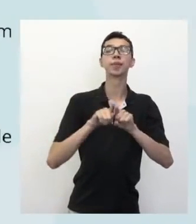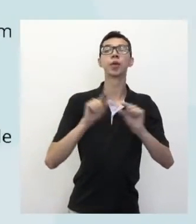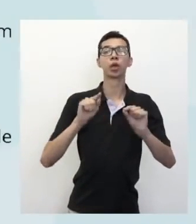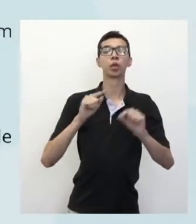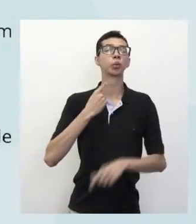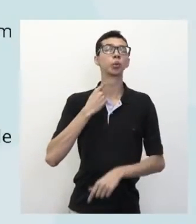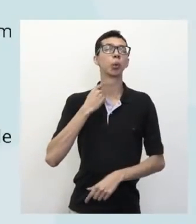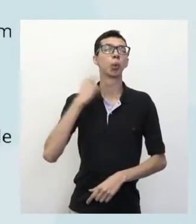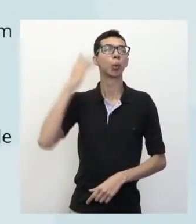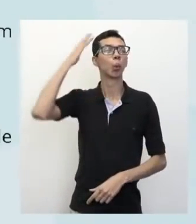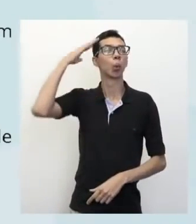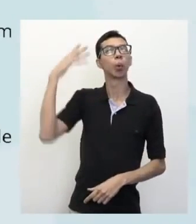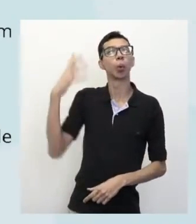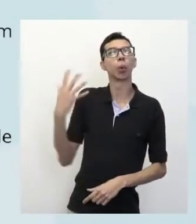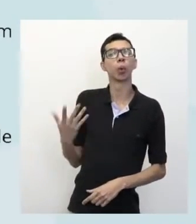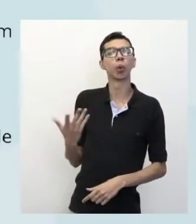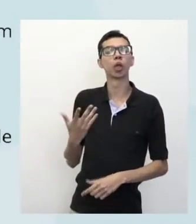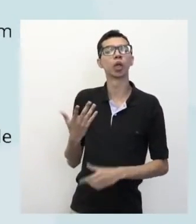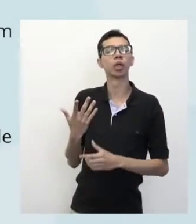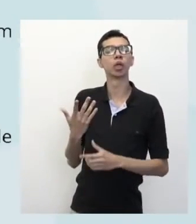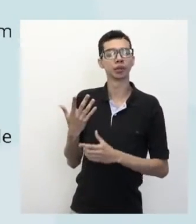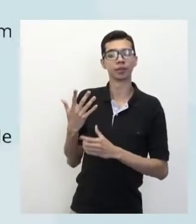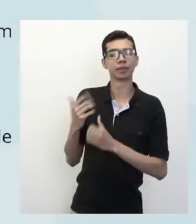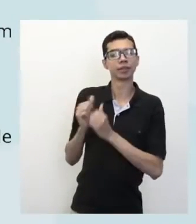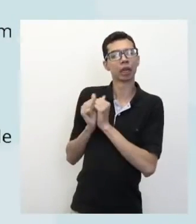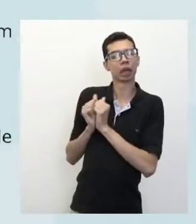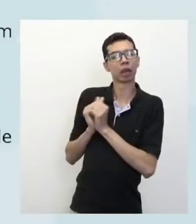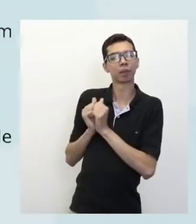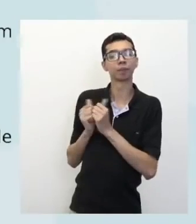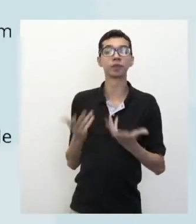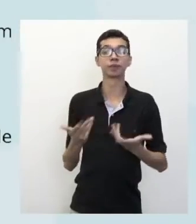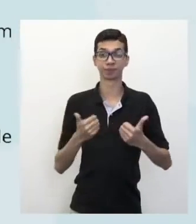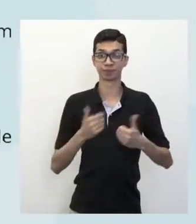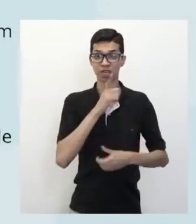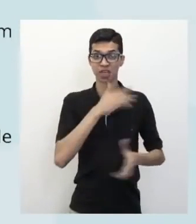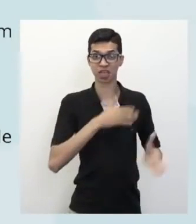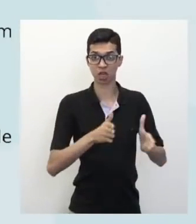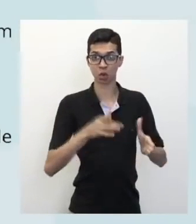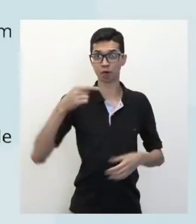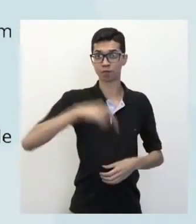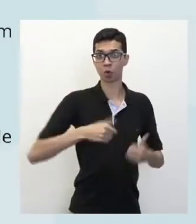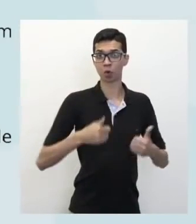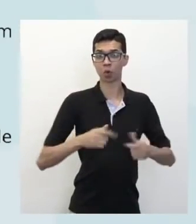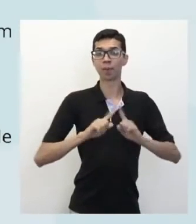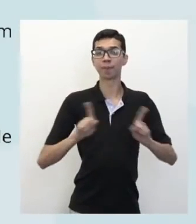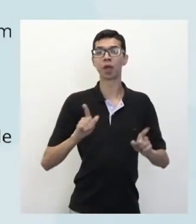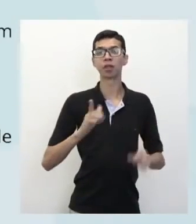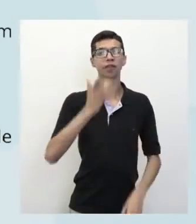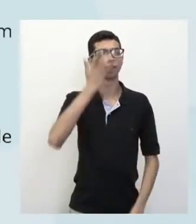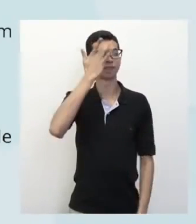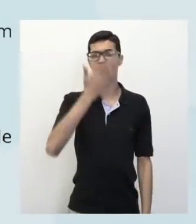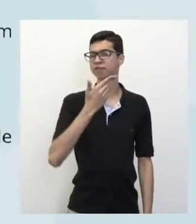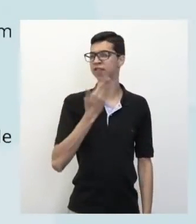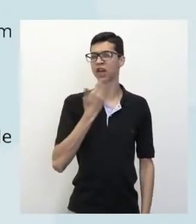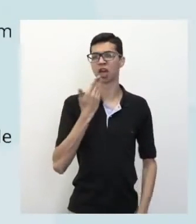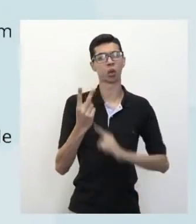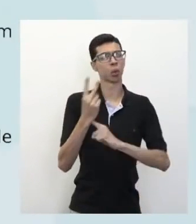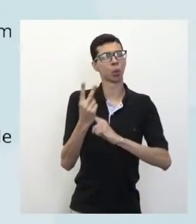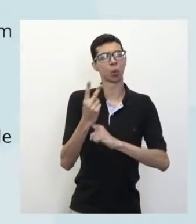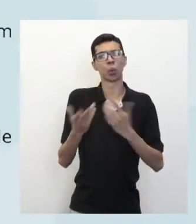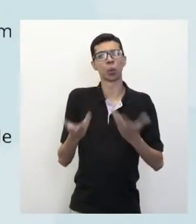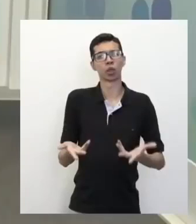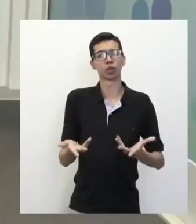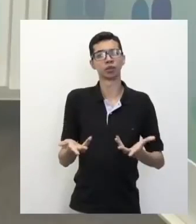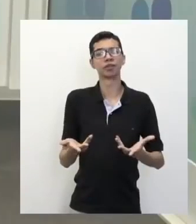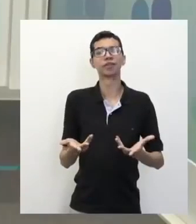é bom, mas cada nó, cada dread, não é fácil se cuidar assim. Aí, André, me permite? Olha que legal isso daí. Isso